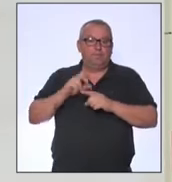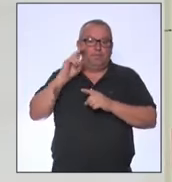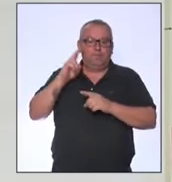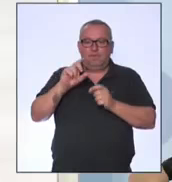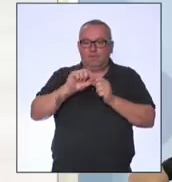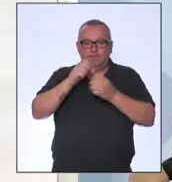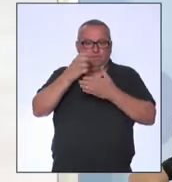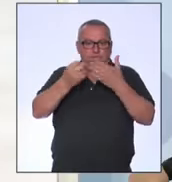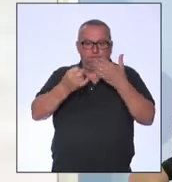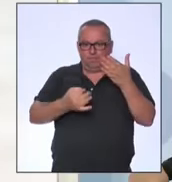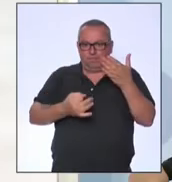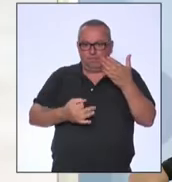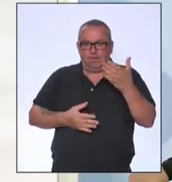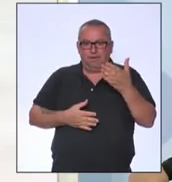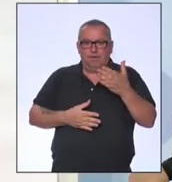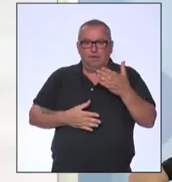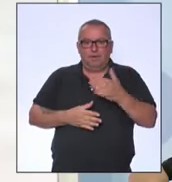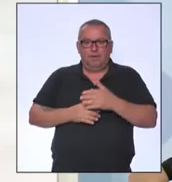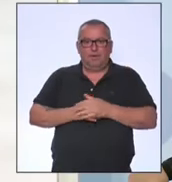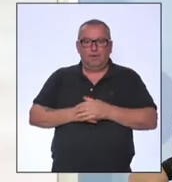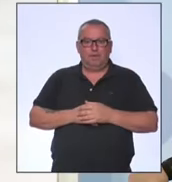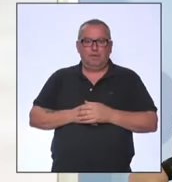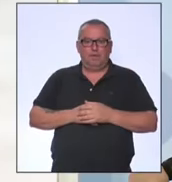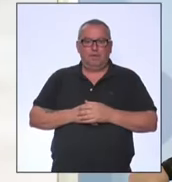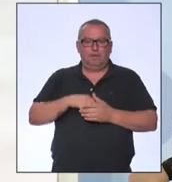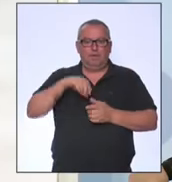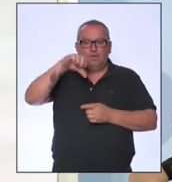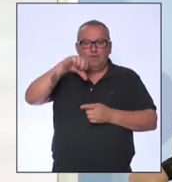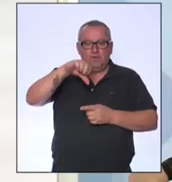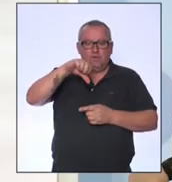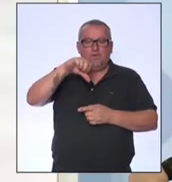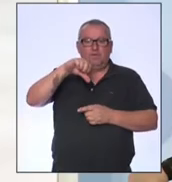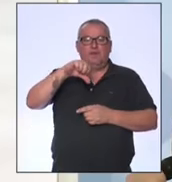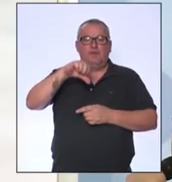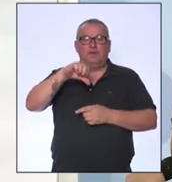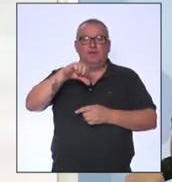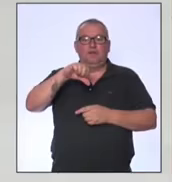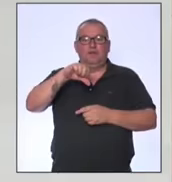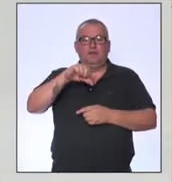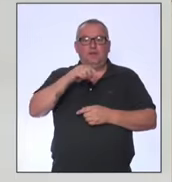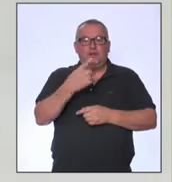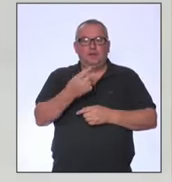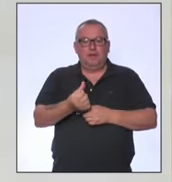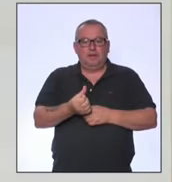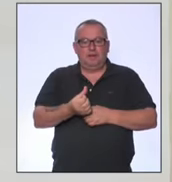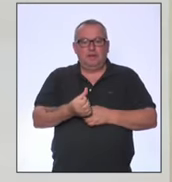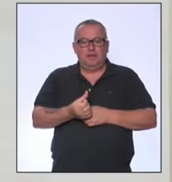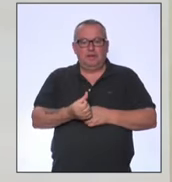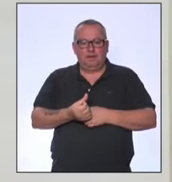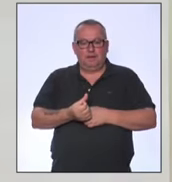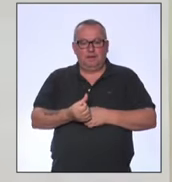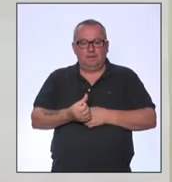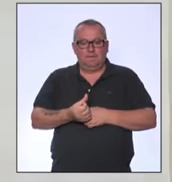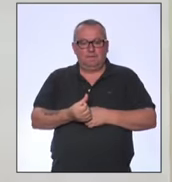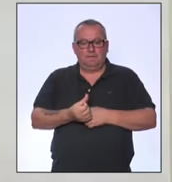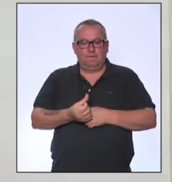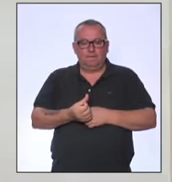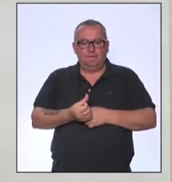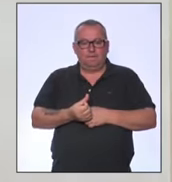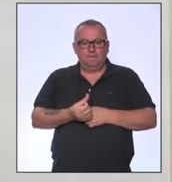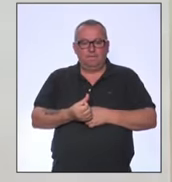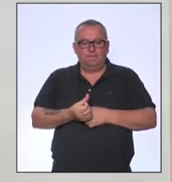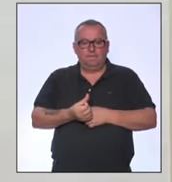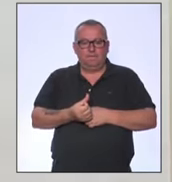vou fazer mais duas vezes dois, vou fazer direto. 3 ao quadrado dá 9, 4 ao quadrado dá 16,